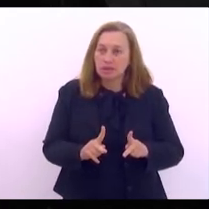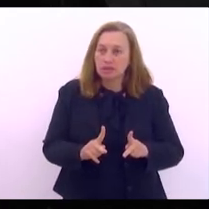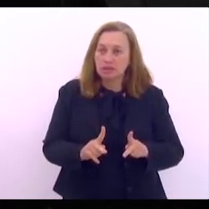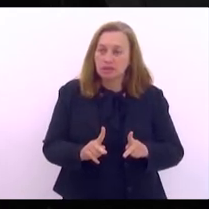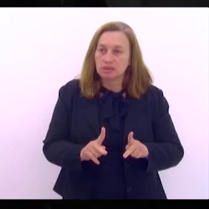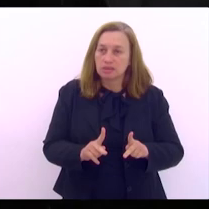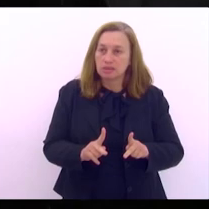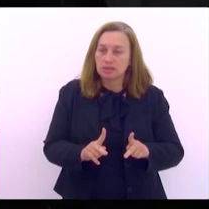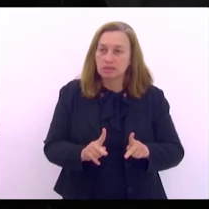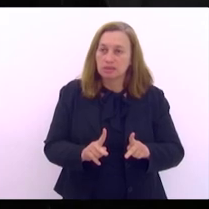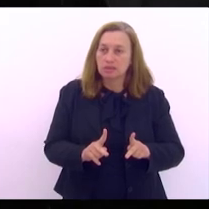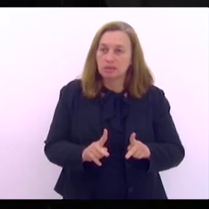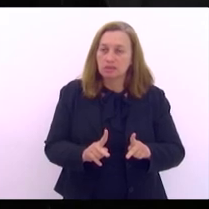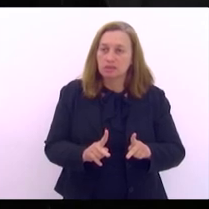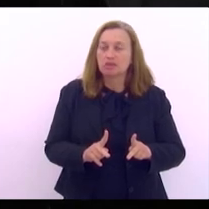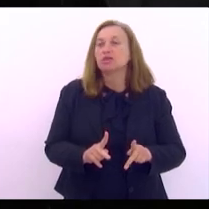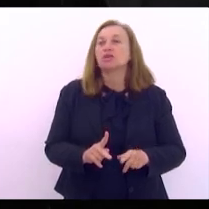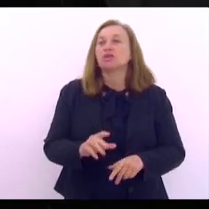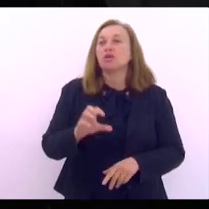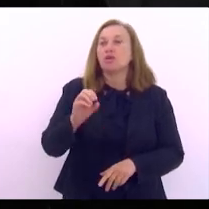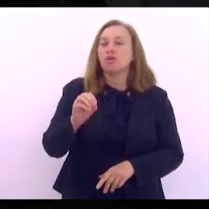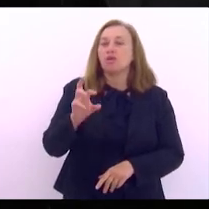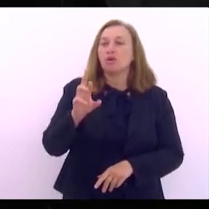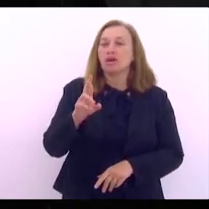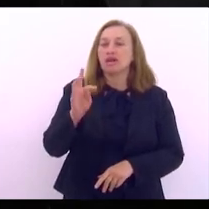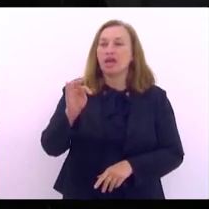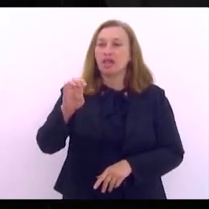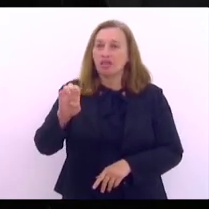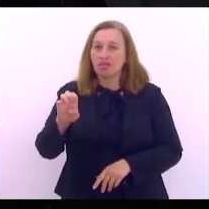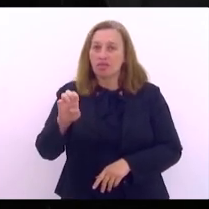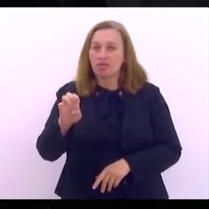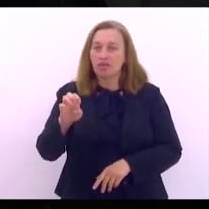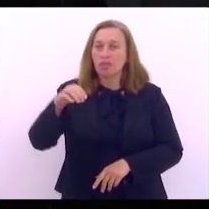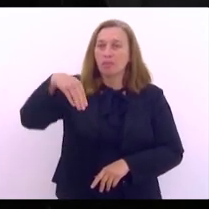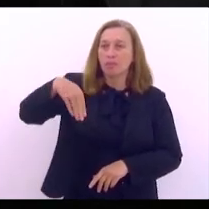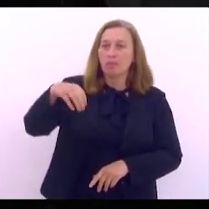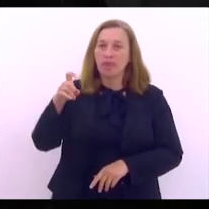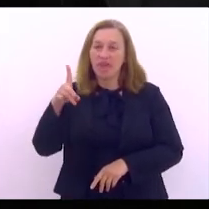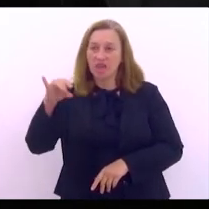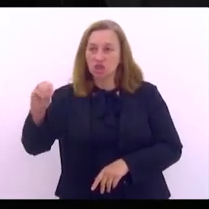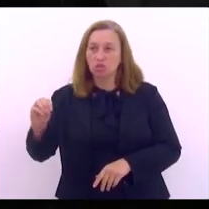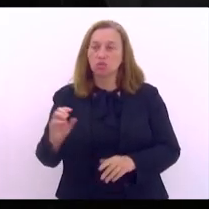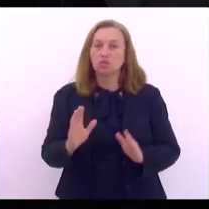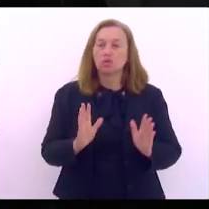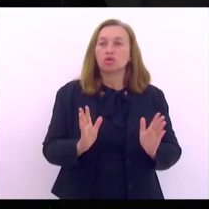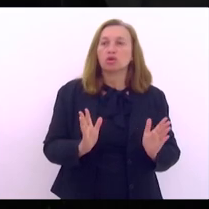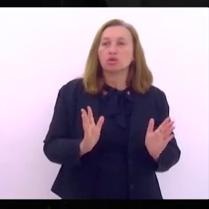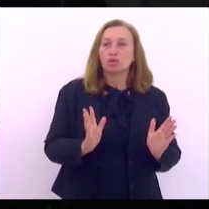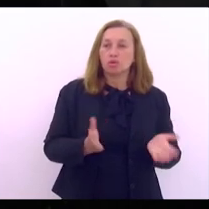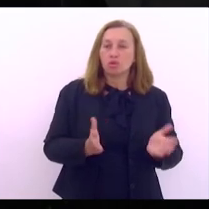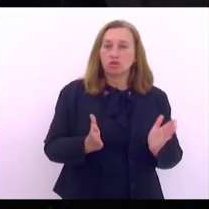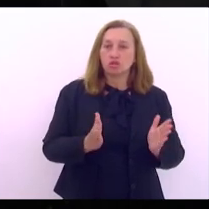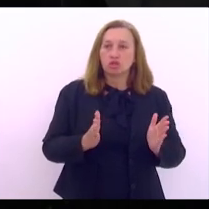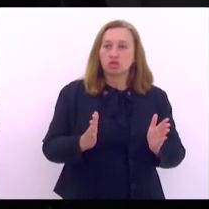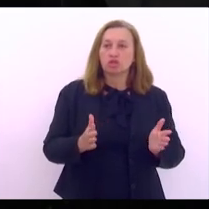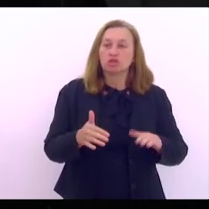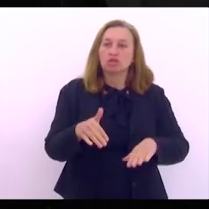Médio, nesse momento em que o povo de Israel estaria nas ruas em